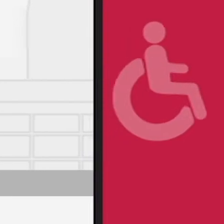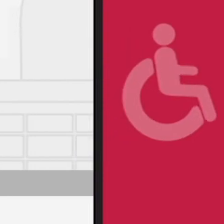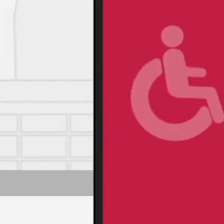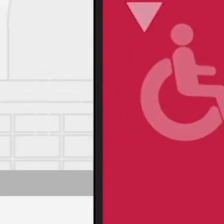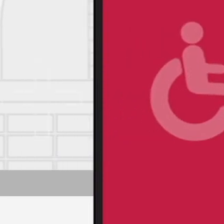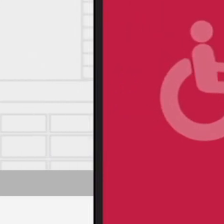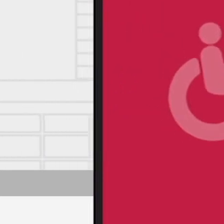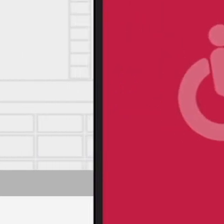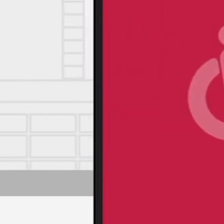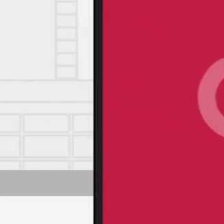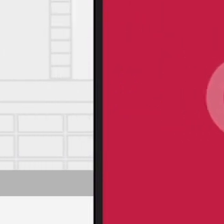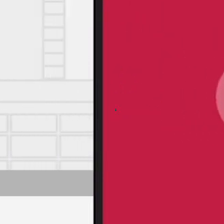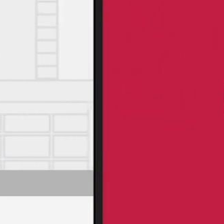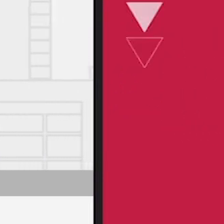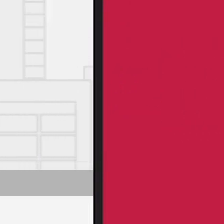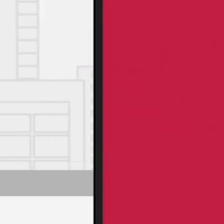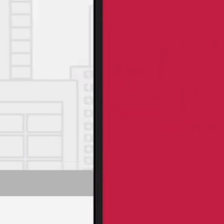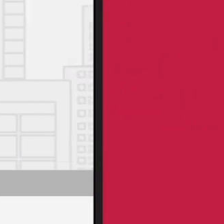a